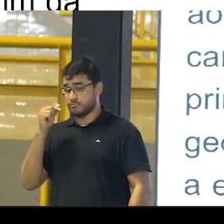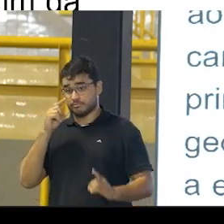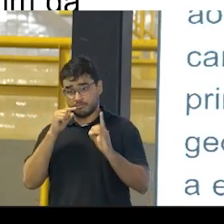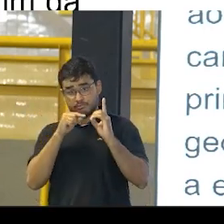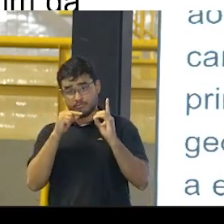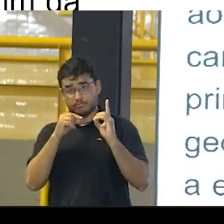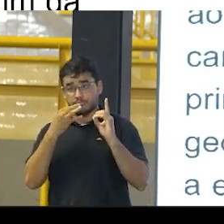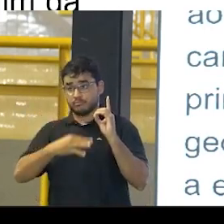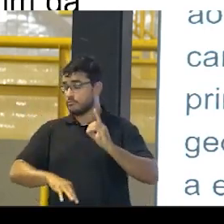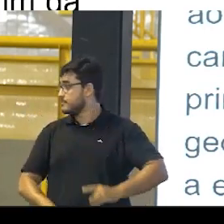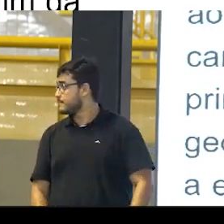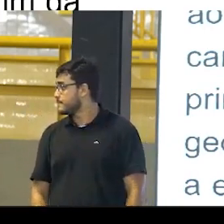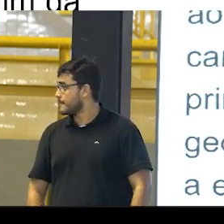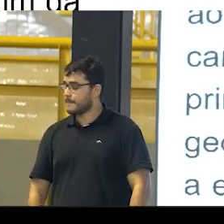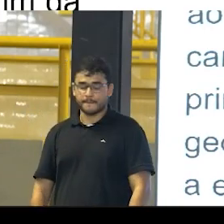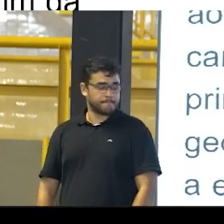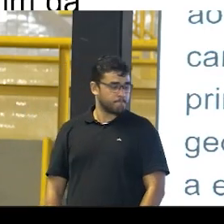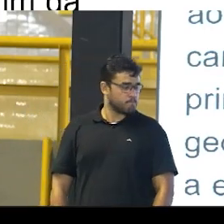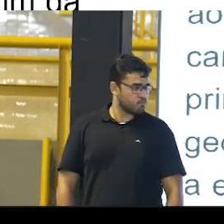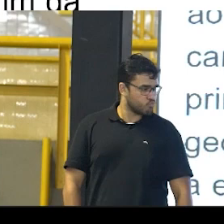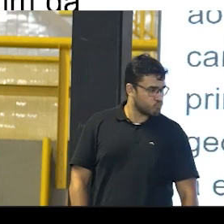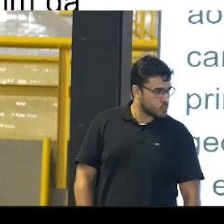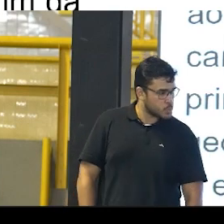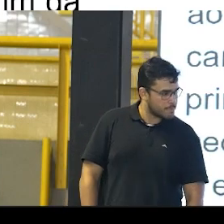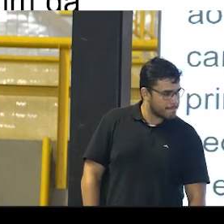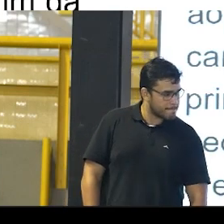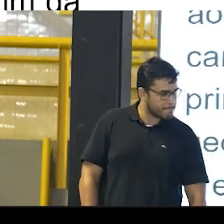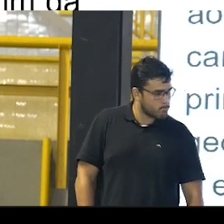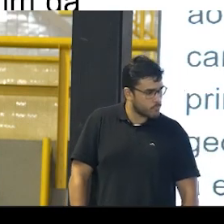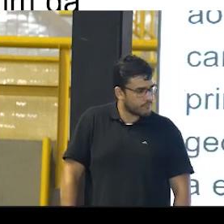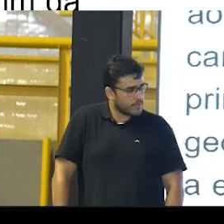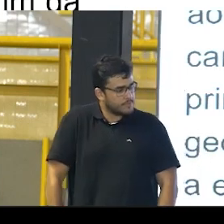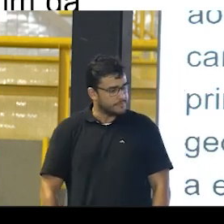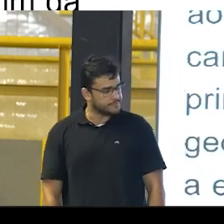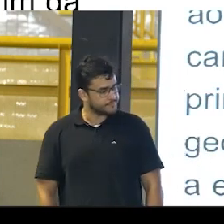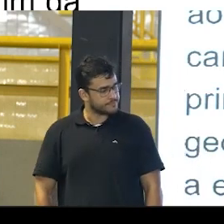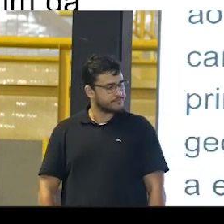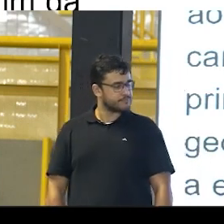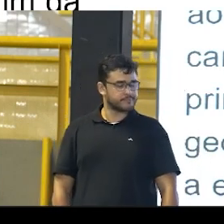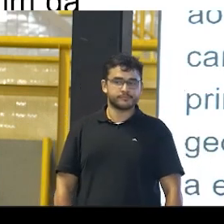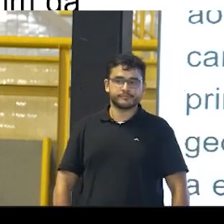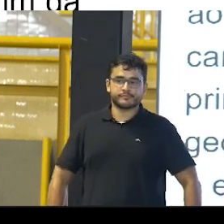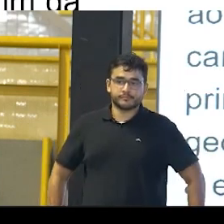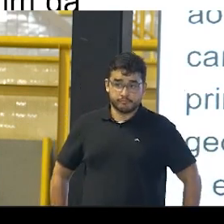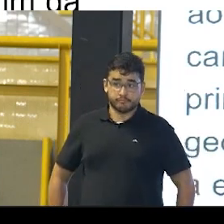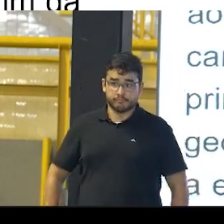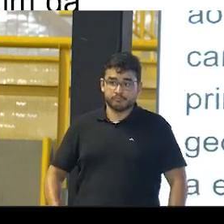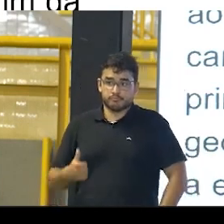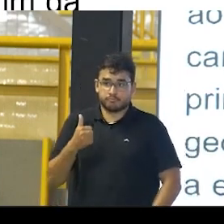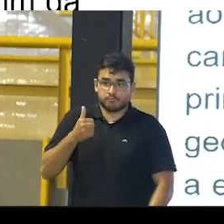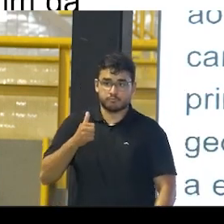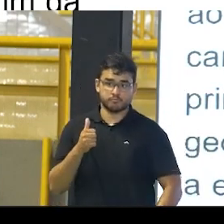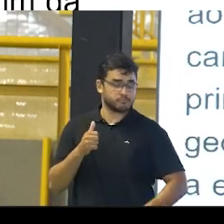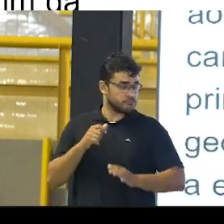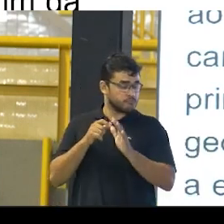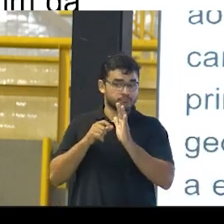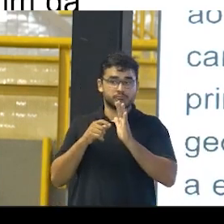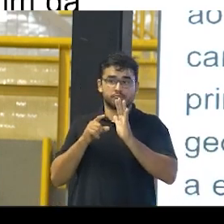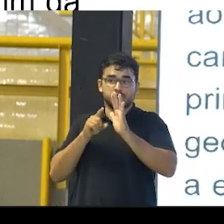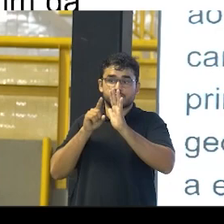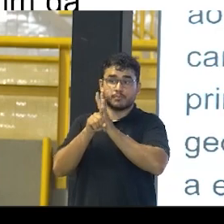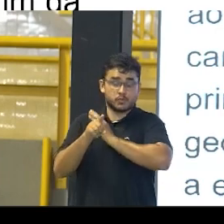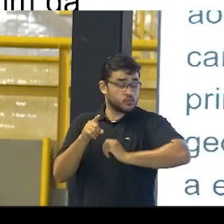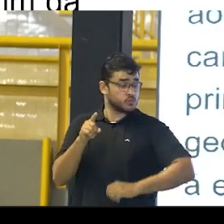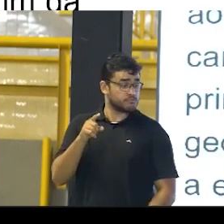idade da pedra chegou ao fim. Não porque faltassem pedras. A era do petróleo